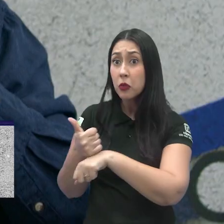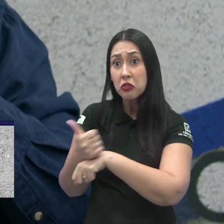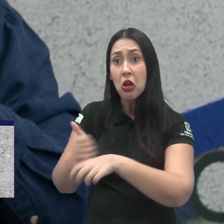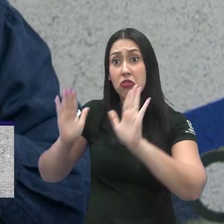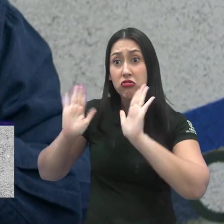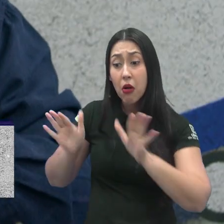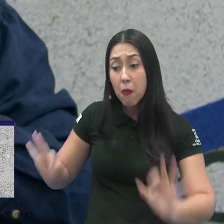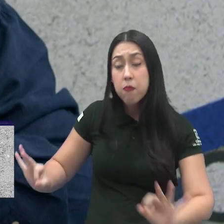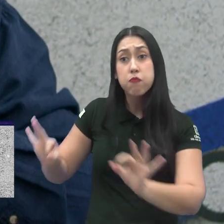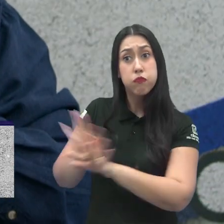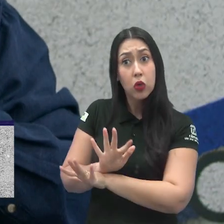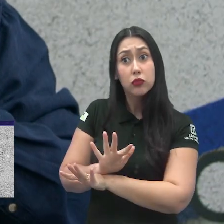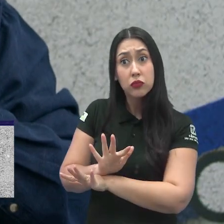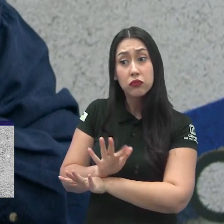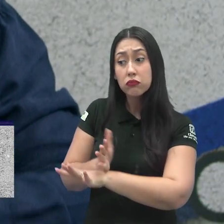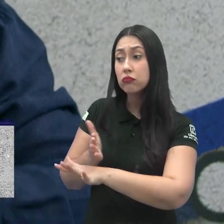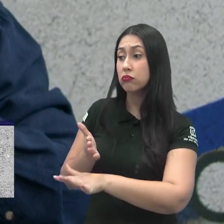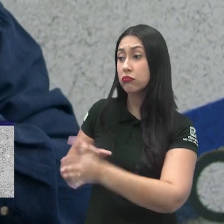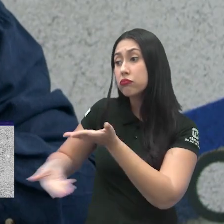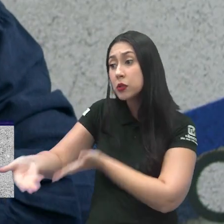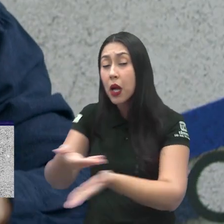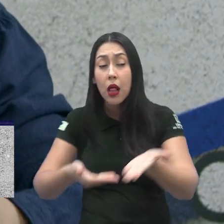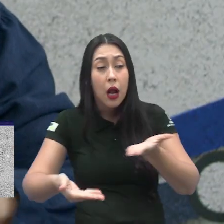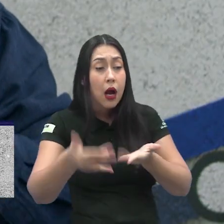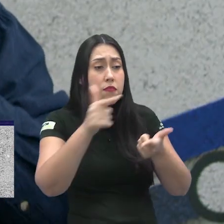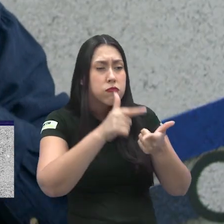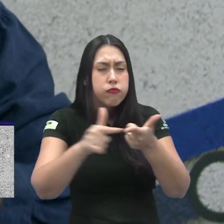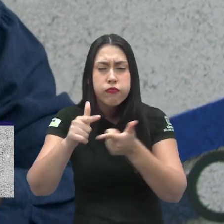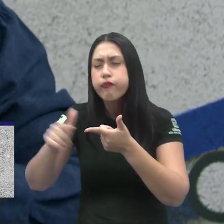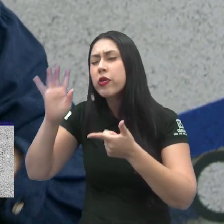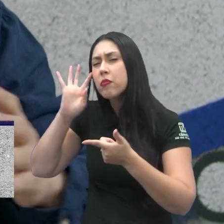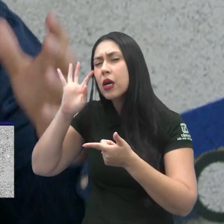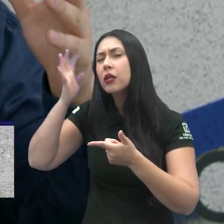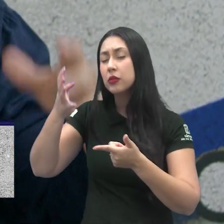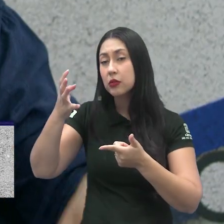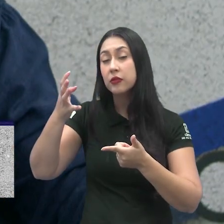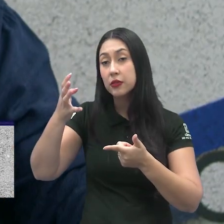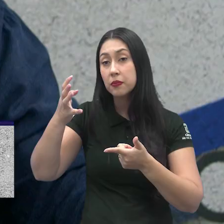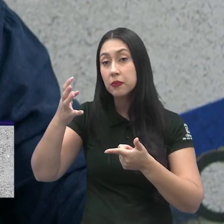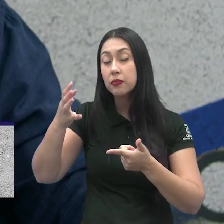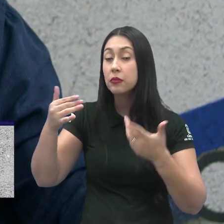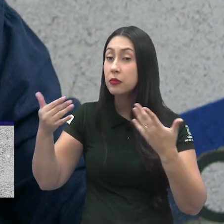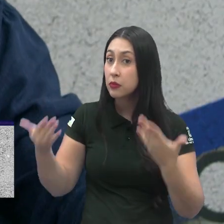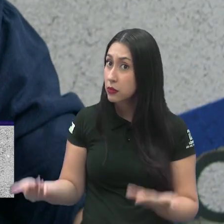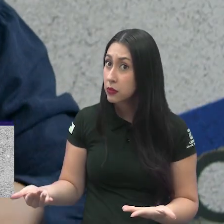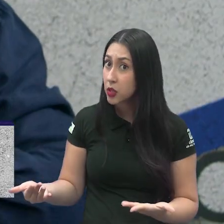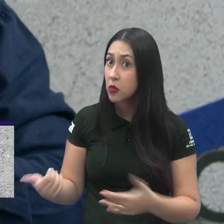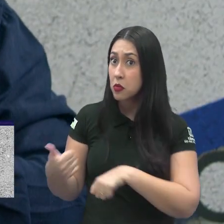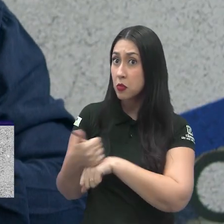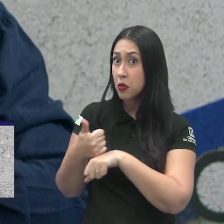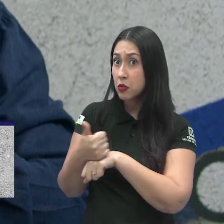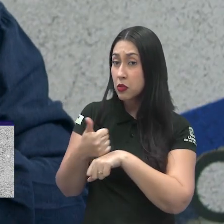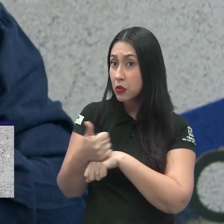é preparado para lidar com as diversas adversidades e cenários que a globalização hoje proporciona. De modo que